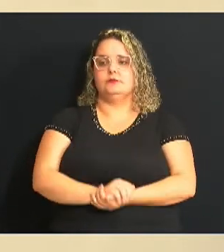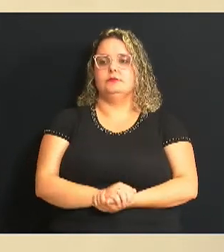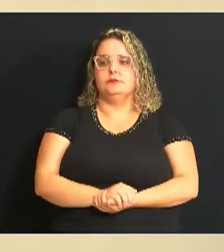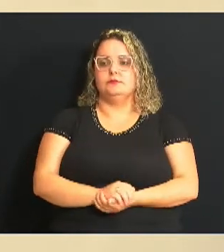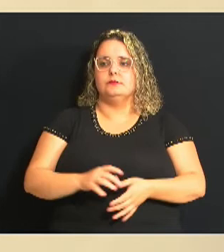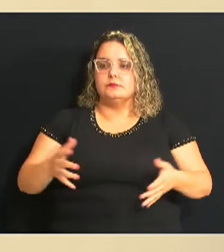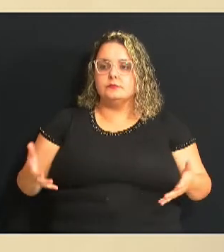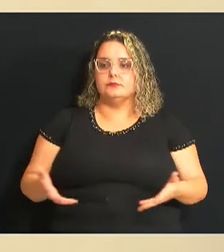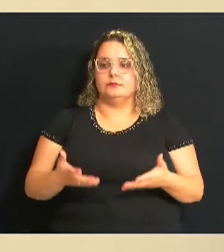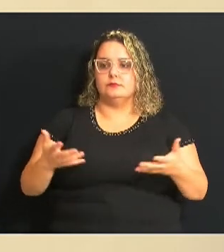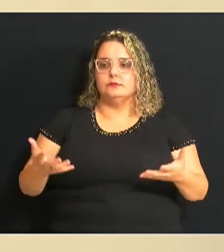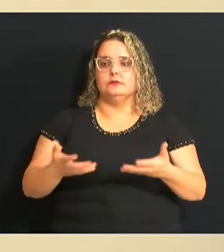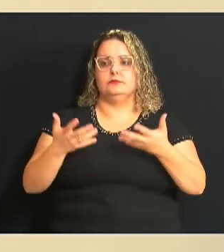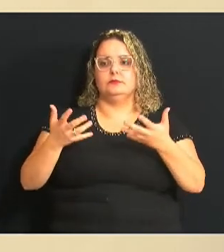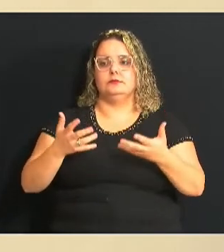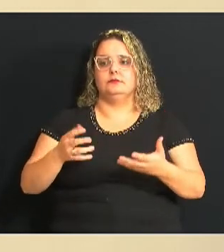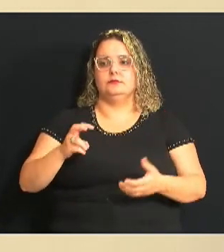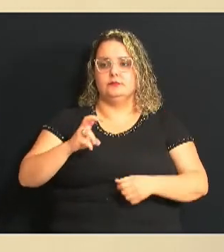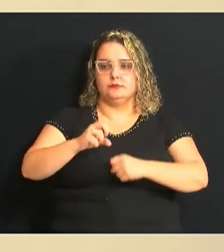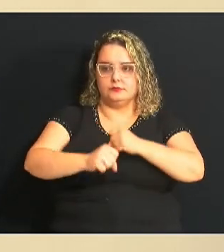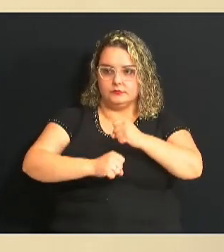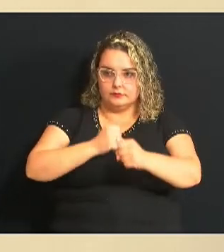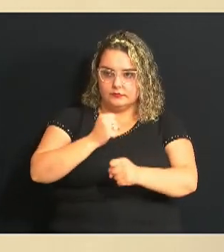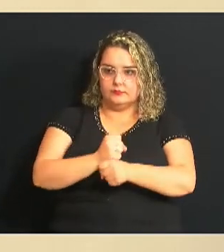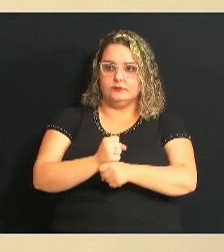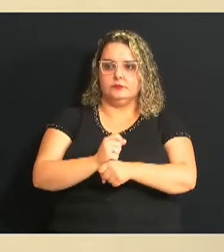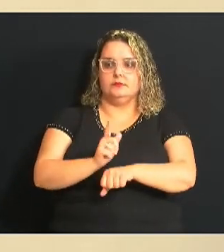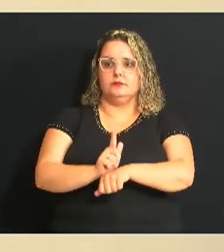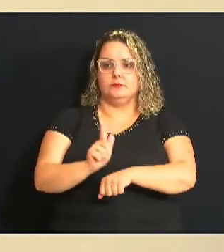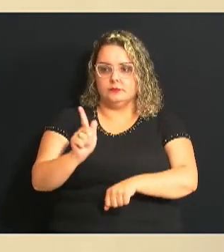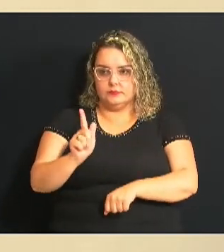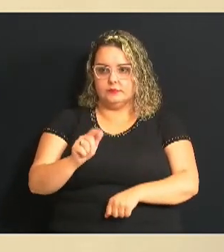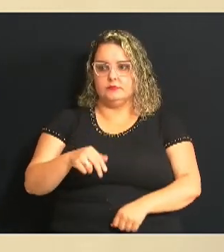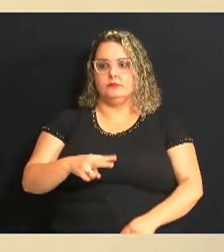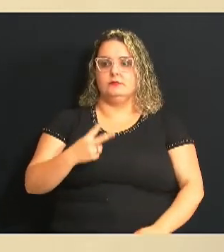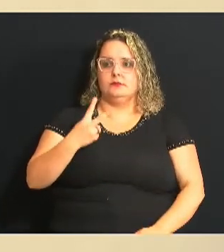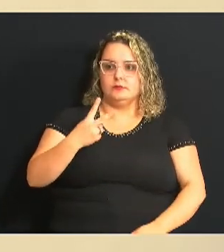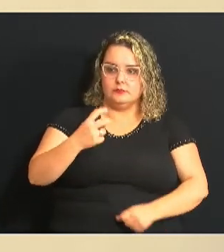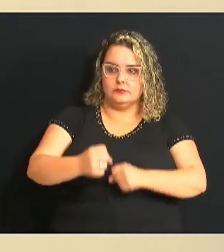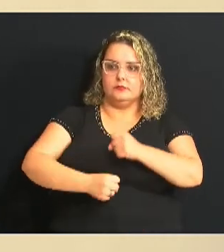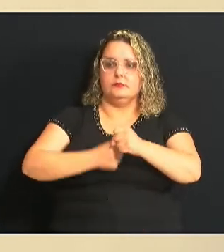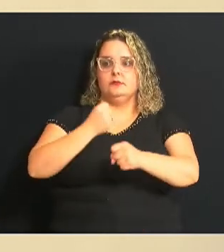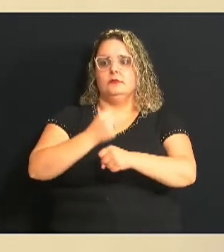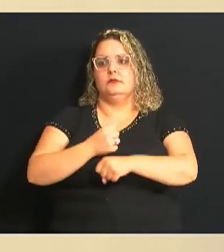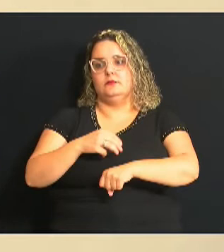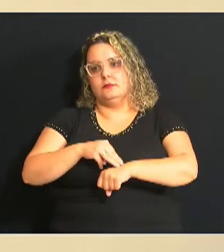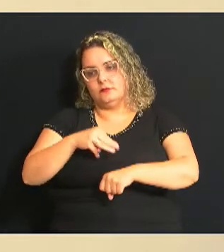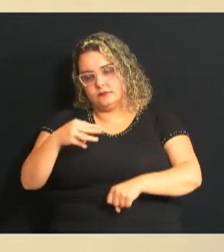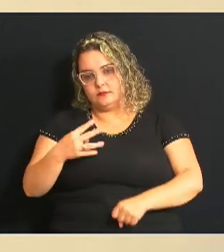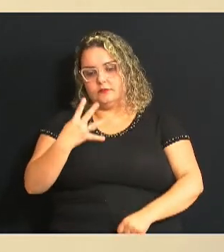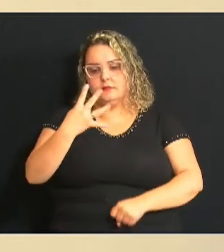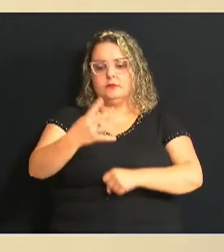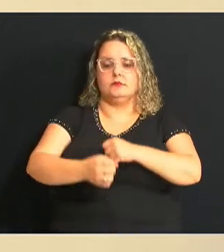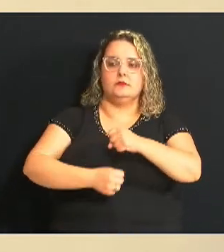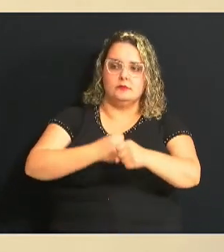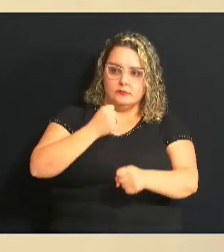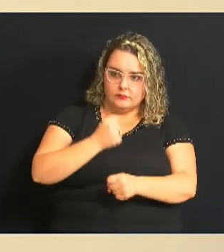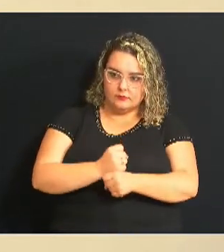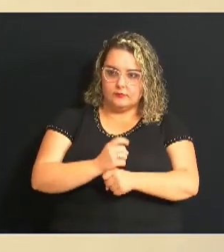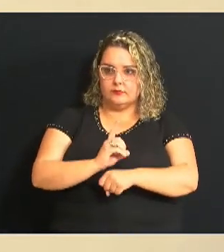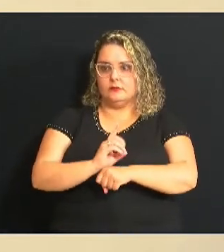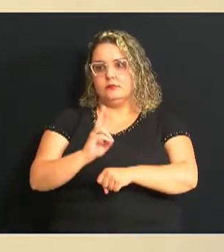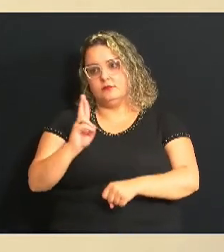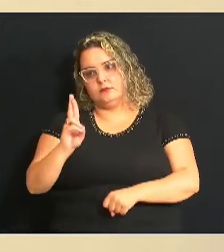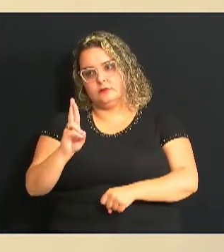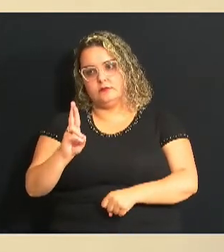empenho. São 5 anos de graduação, mais 2 anos de mestrado, mais 4 anos de doutorado,